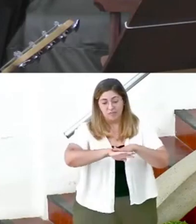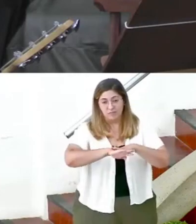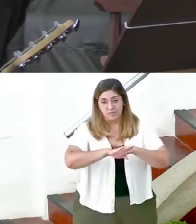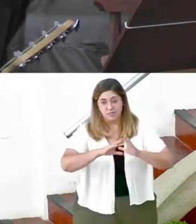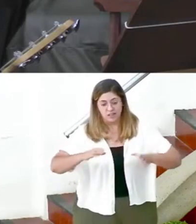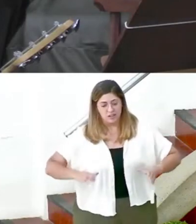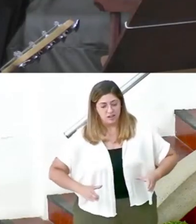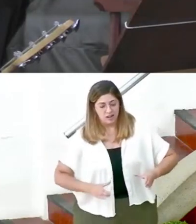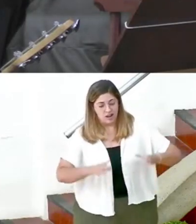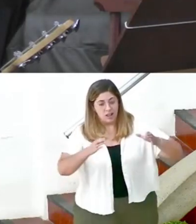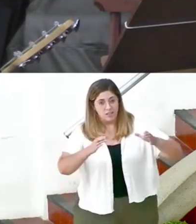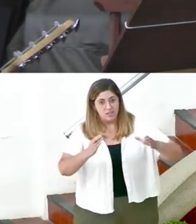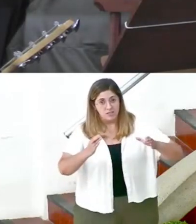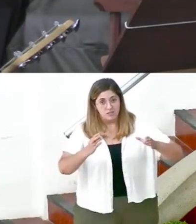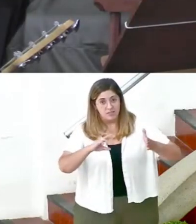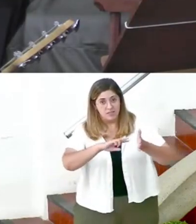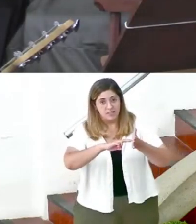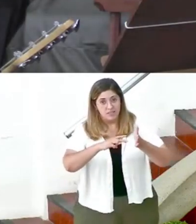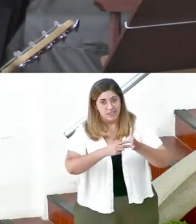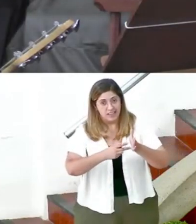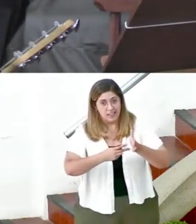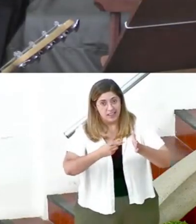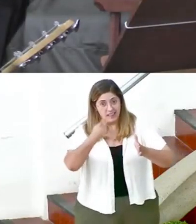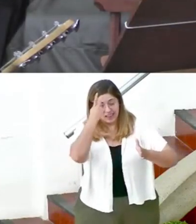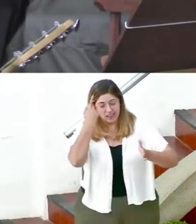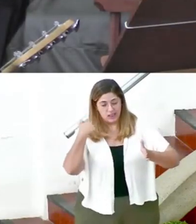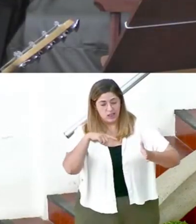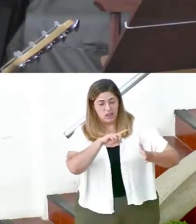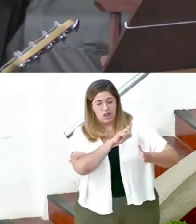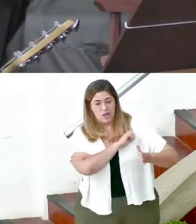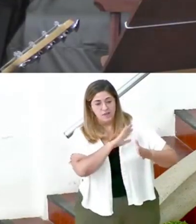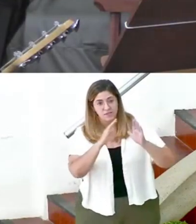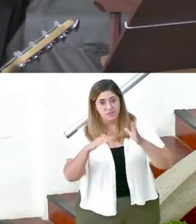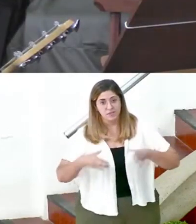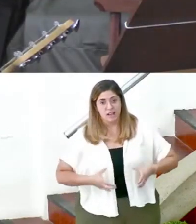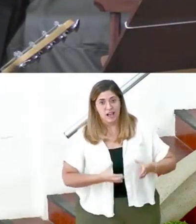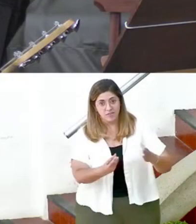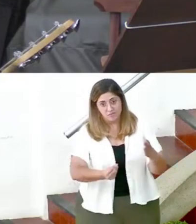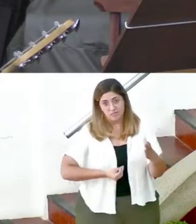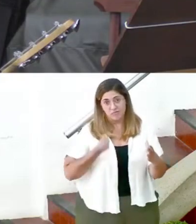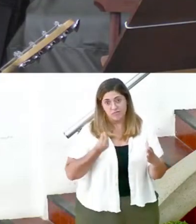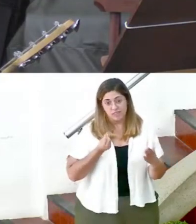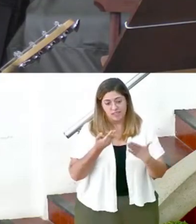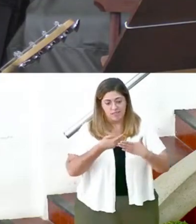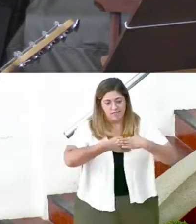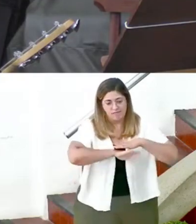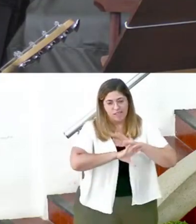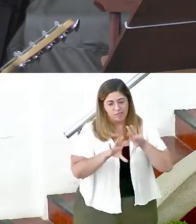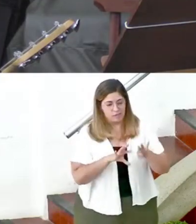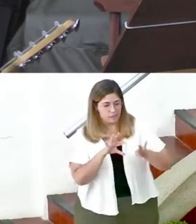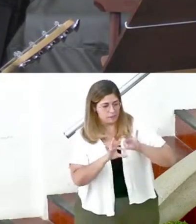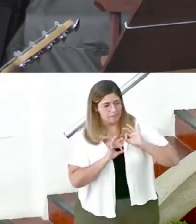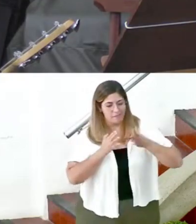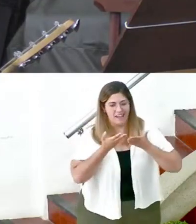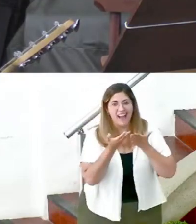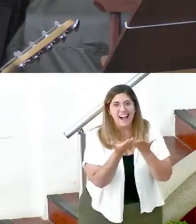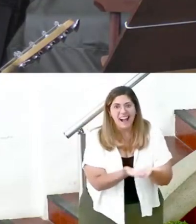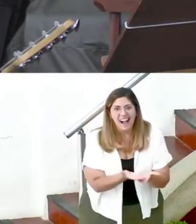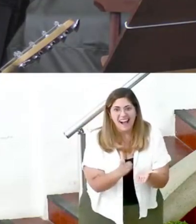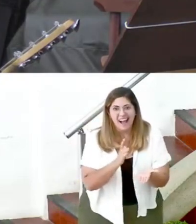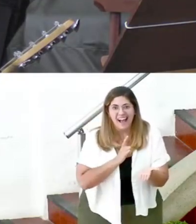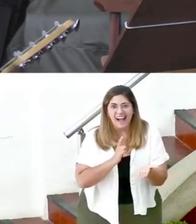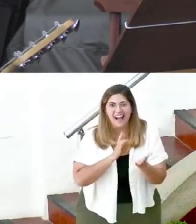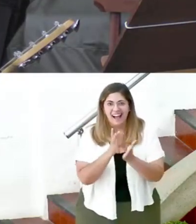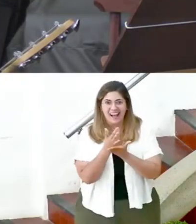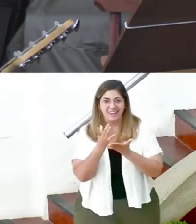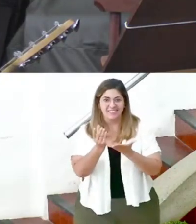somos vasos e dentro de nós tem um tesouro, né? Você que é adulto já sabe, isso está na carta de Paulo aos Coríntios. Tendes